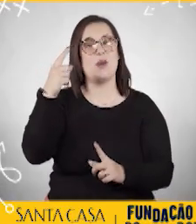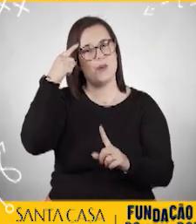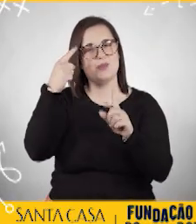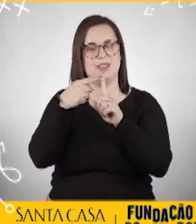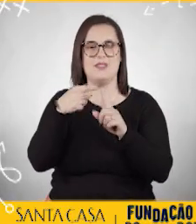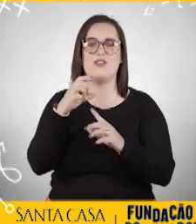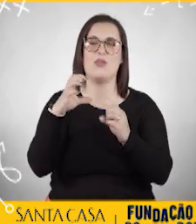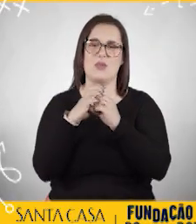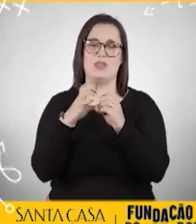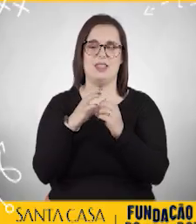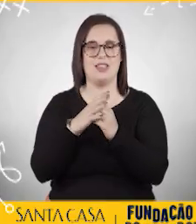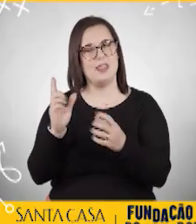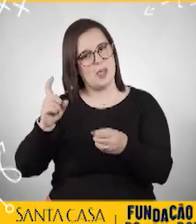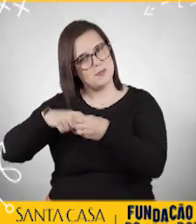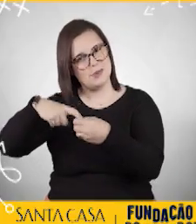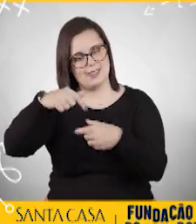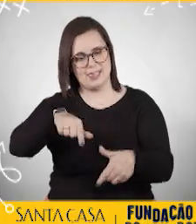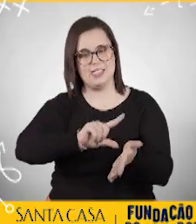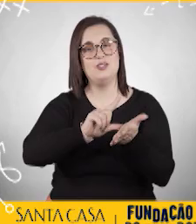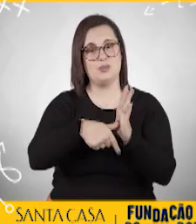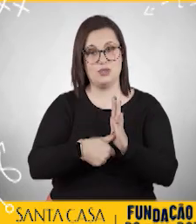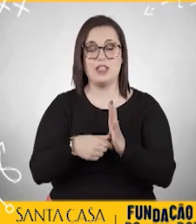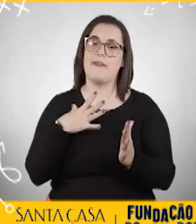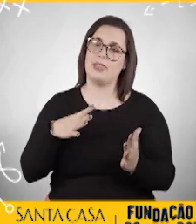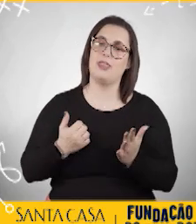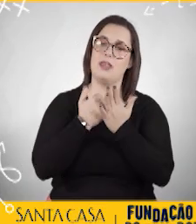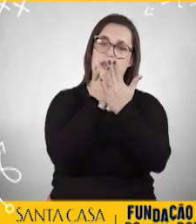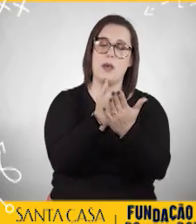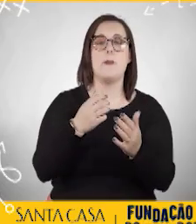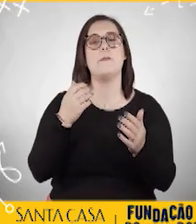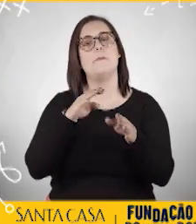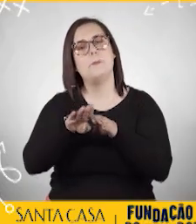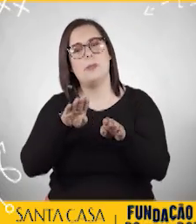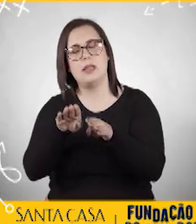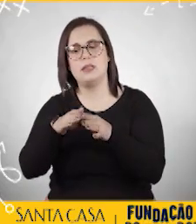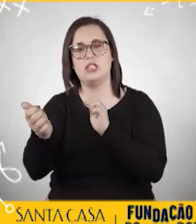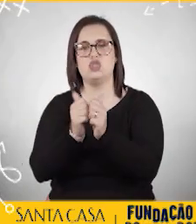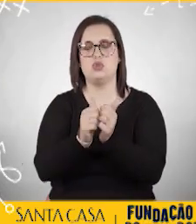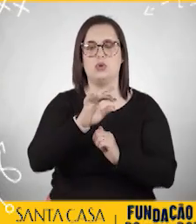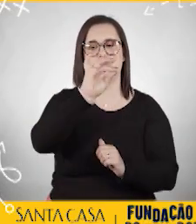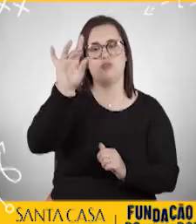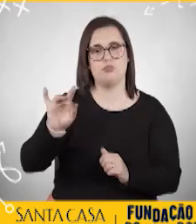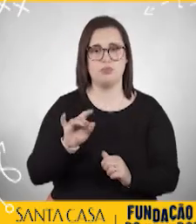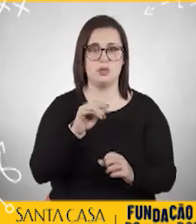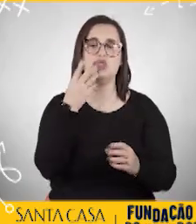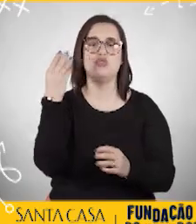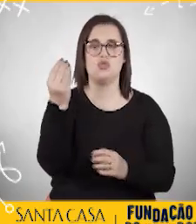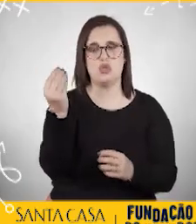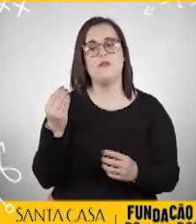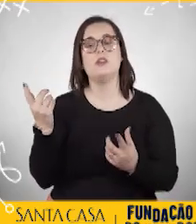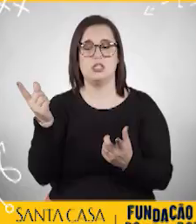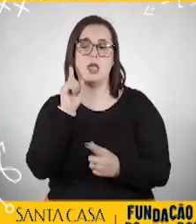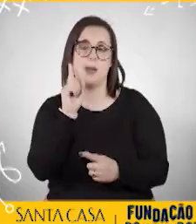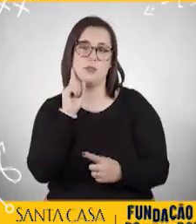Missão Continente é, de resto, um importante parceiro neste projeto que pretende contribuir para a prática desportiva local de jovens atletas e